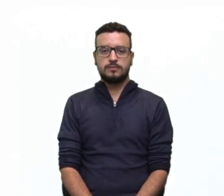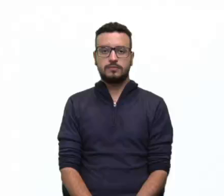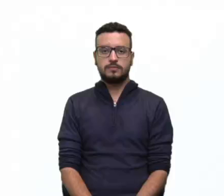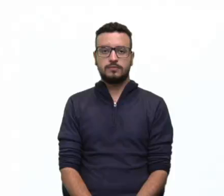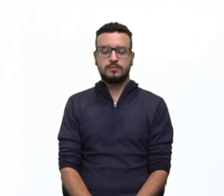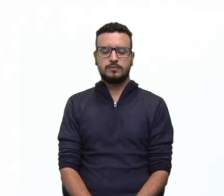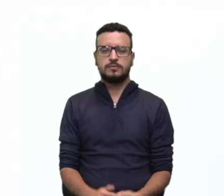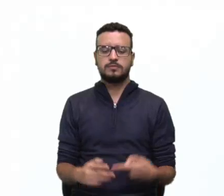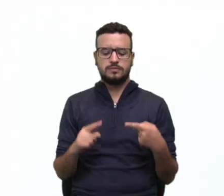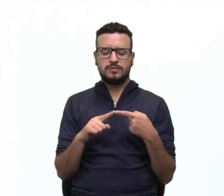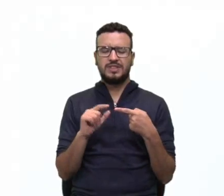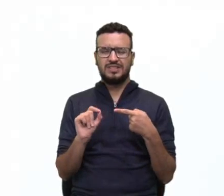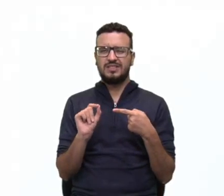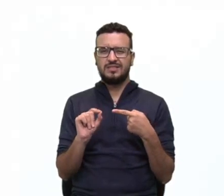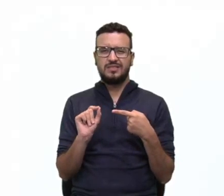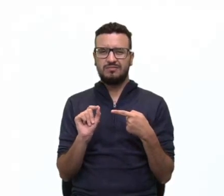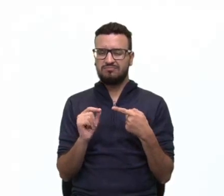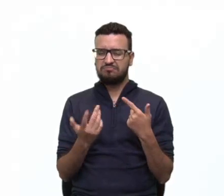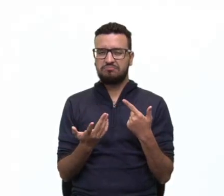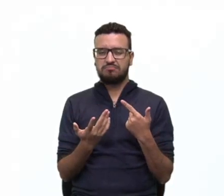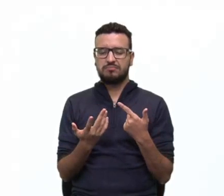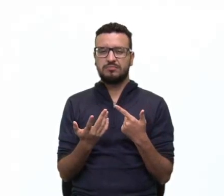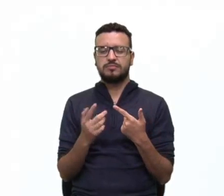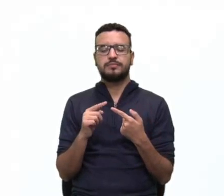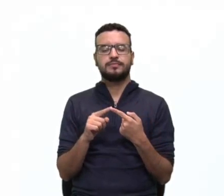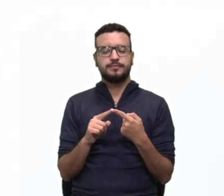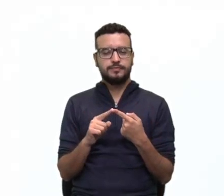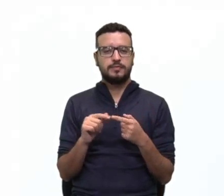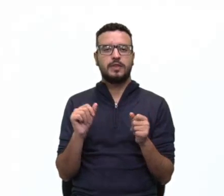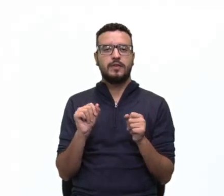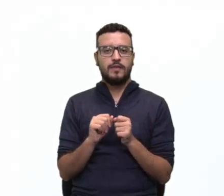o que é monoaxial? Faz